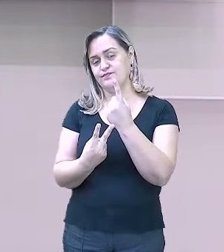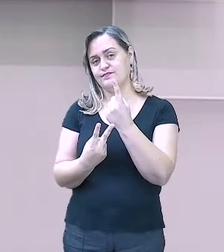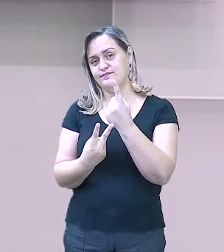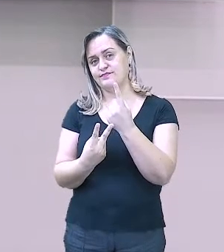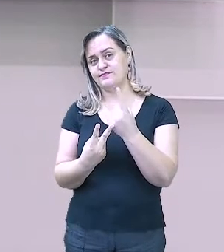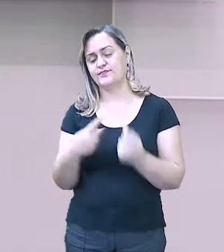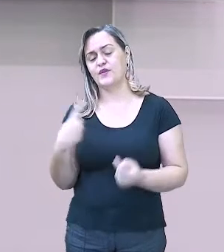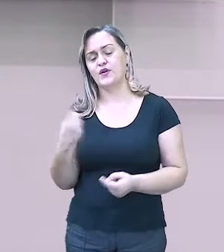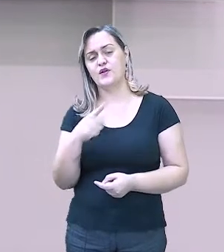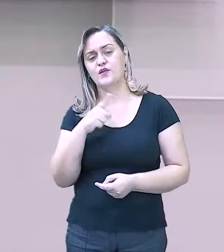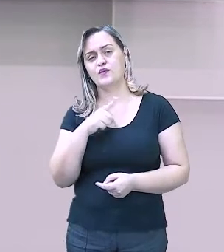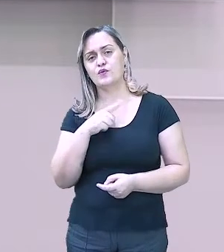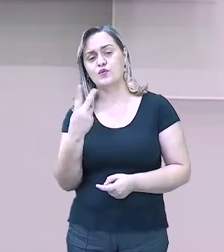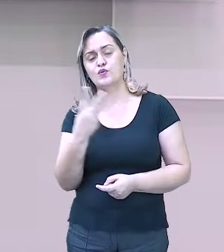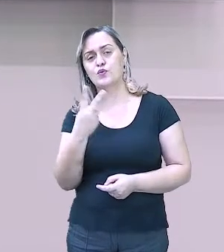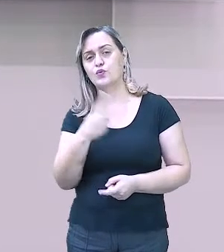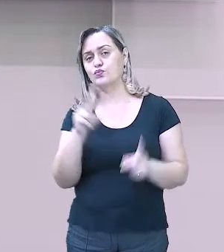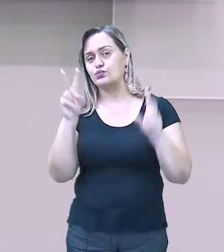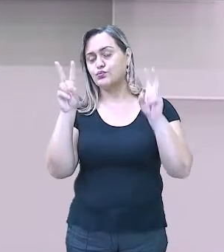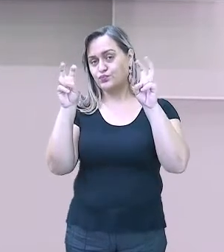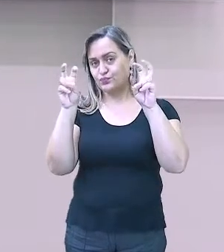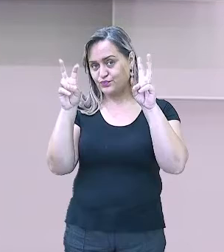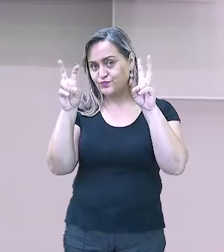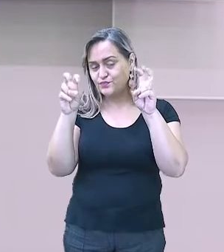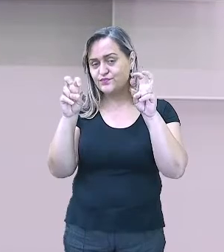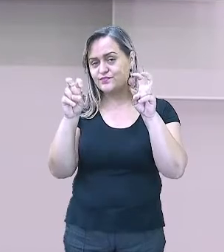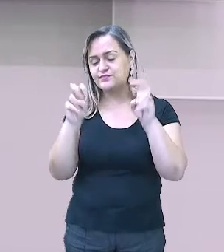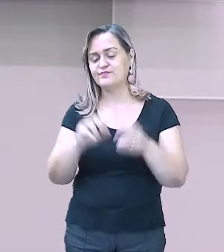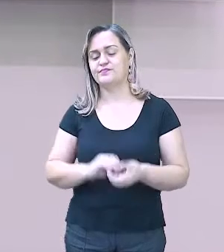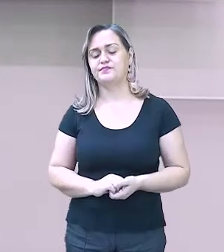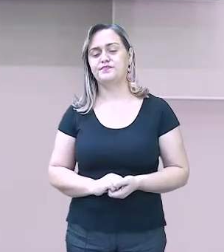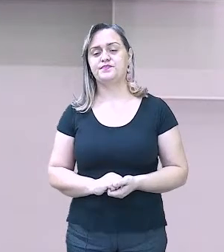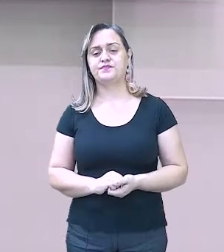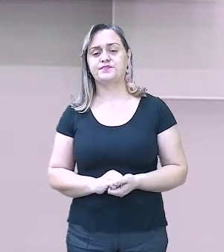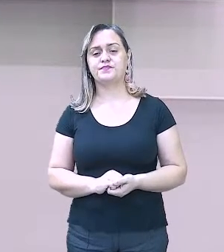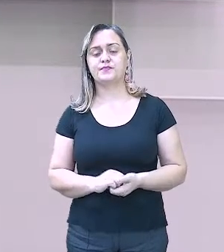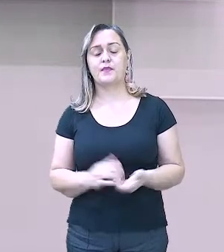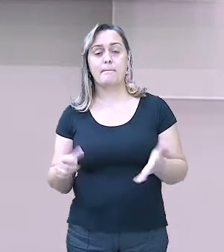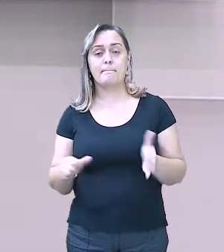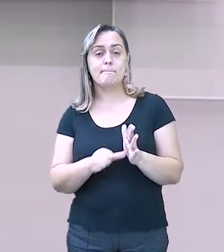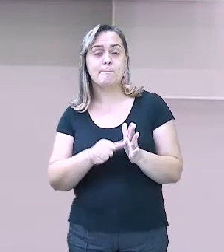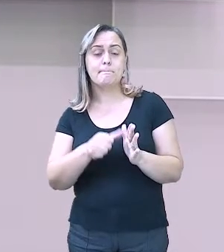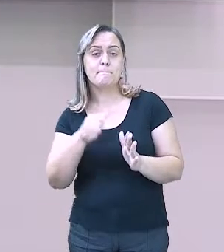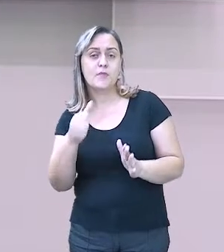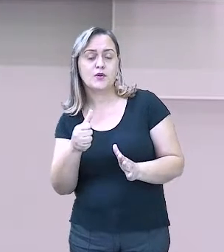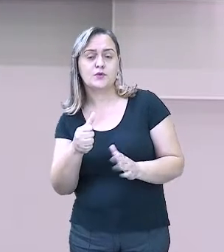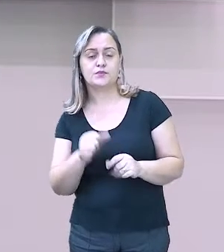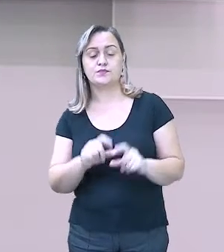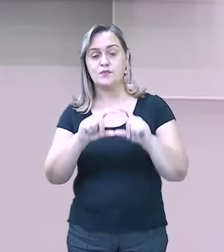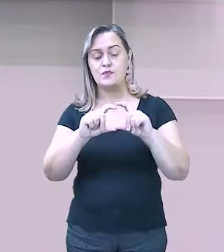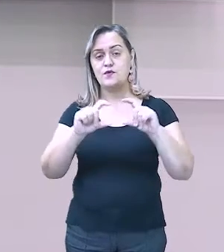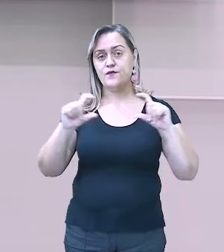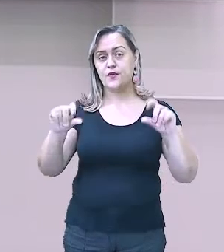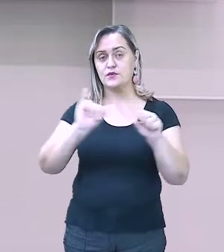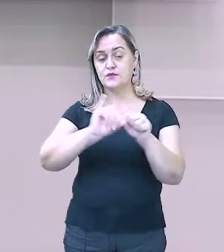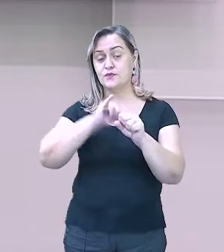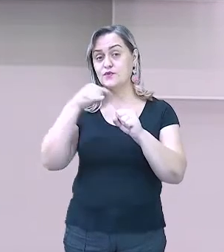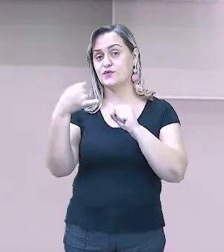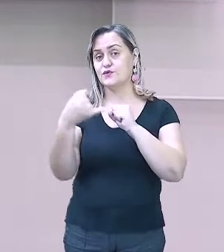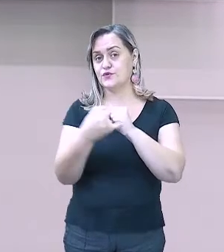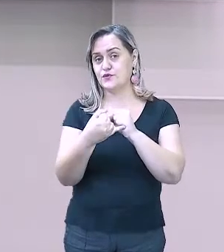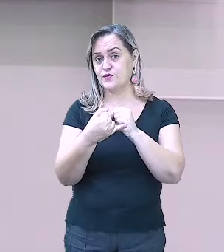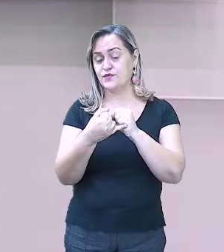conteúdos em uma aula apenas. Bem, primeiro falaremos sobre locução adjetiva